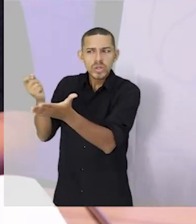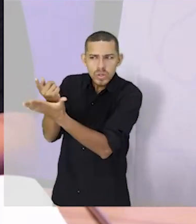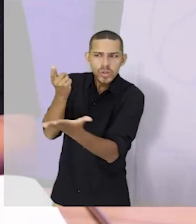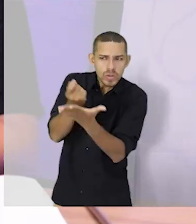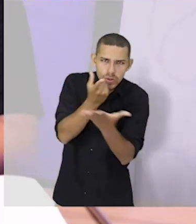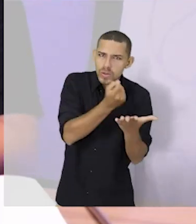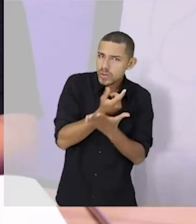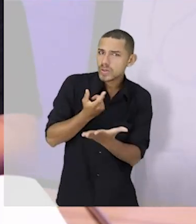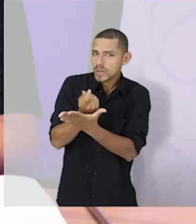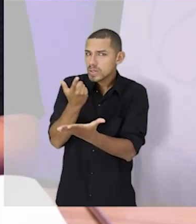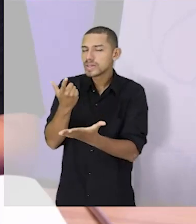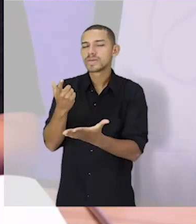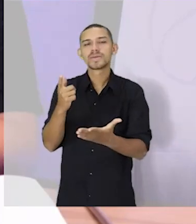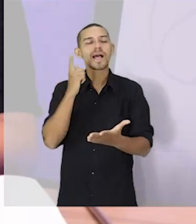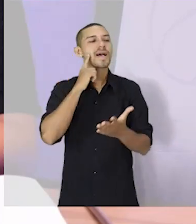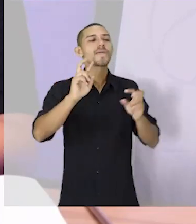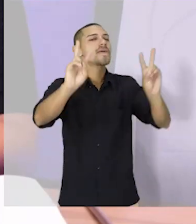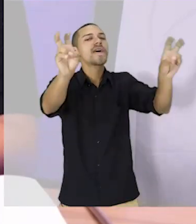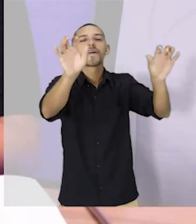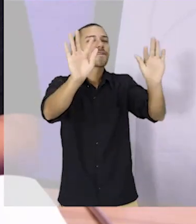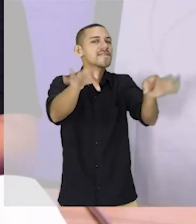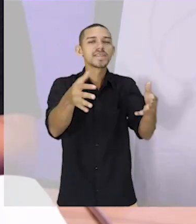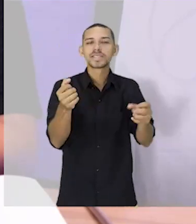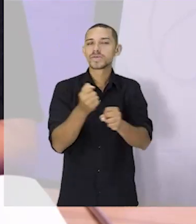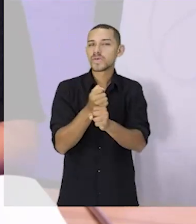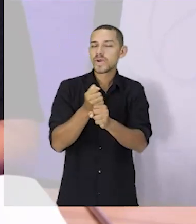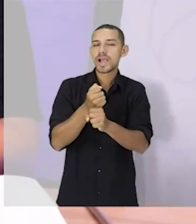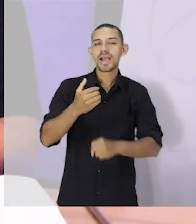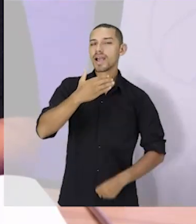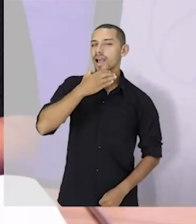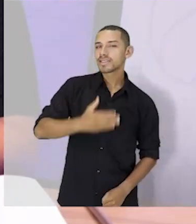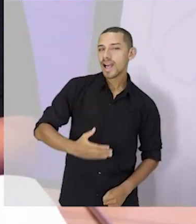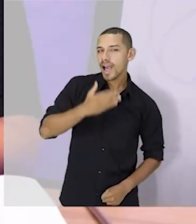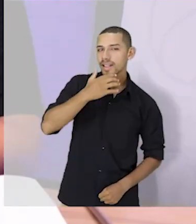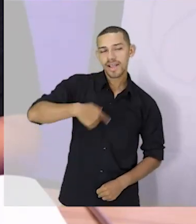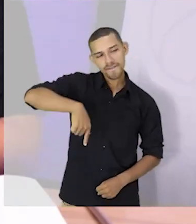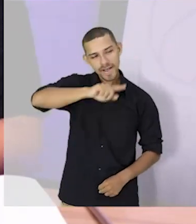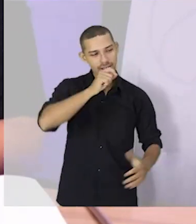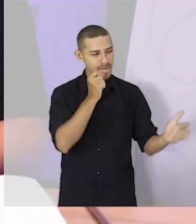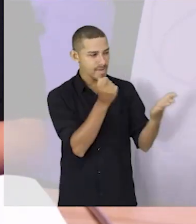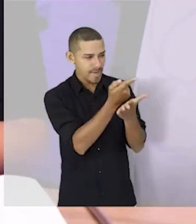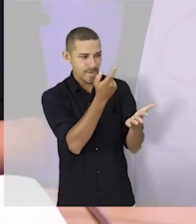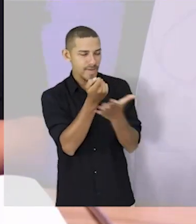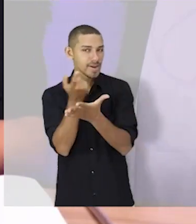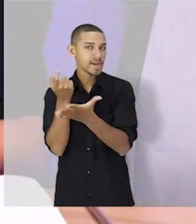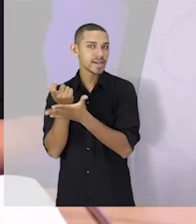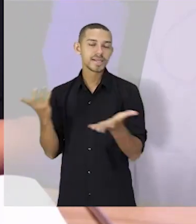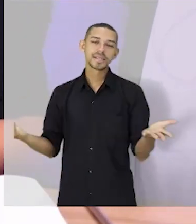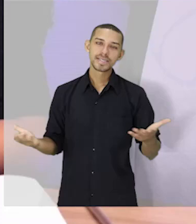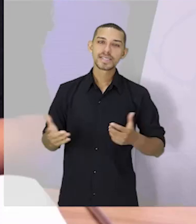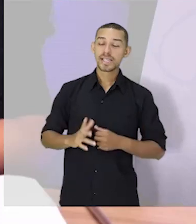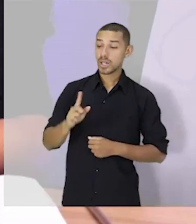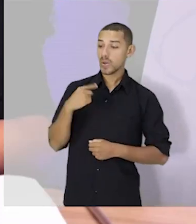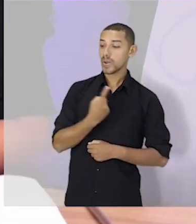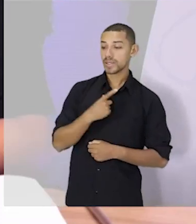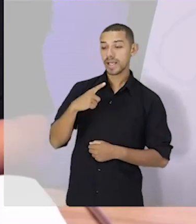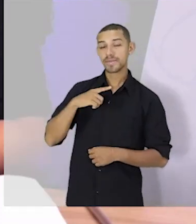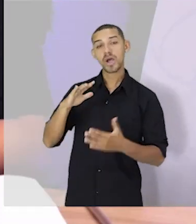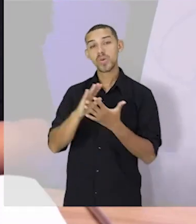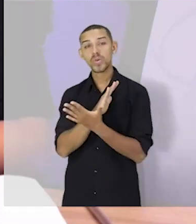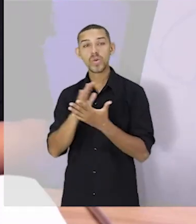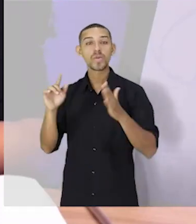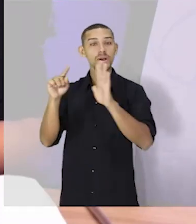é destaque no final do ano, com o Enem, com o Natal, quem vai às compras. E, Celi, nós temos algumas perguntas,